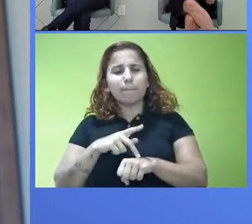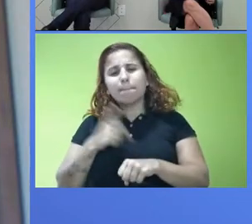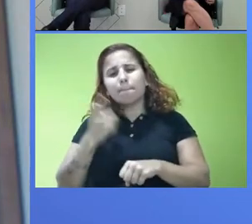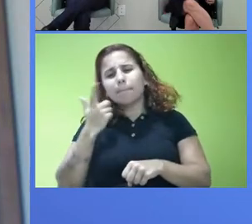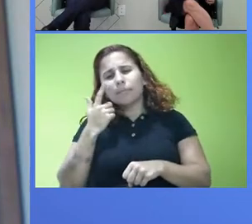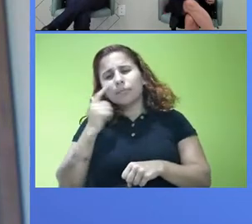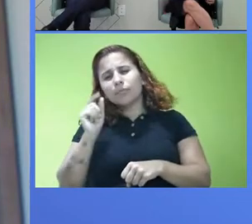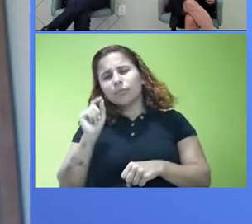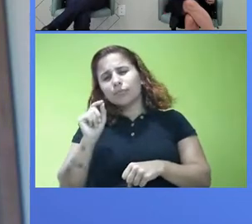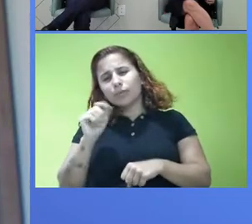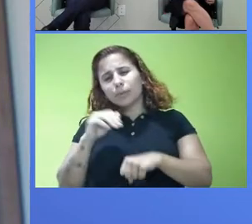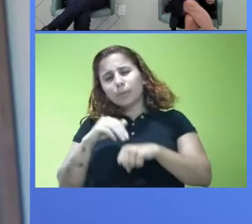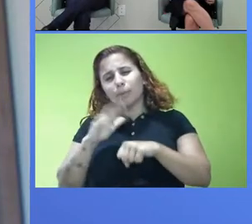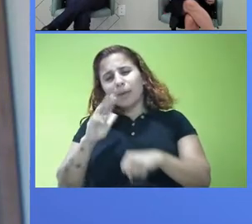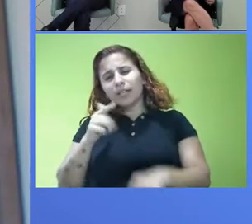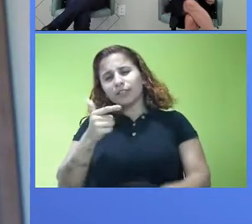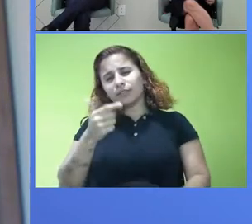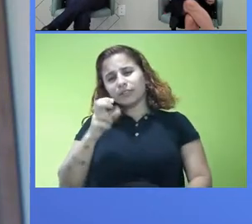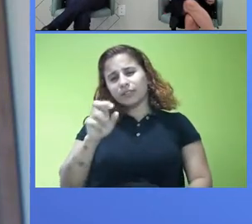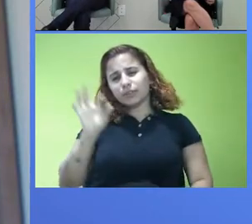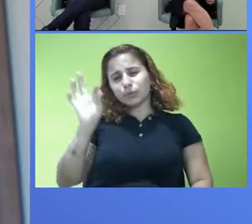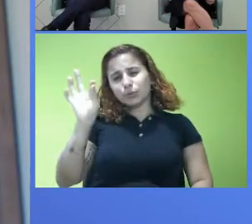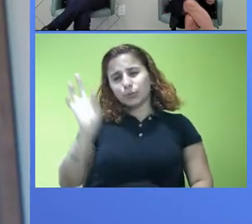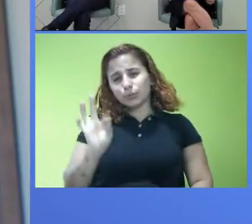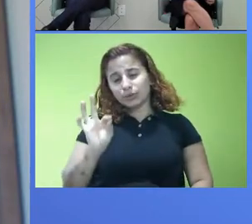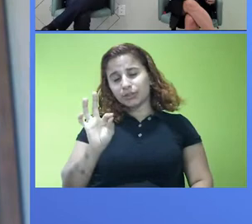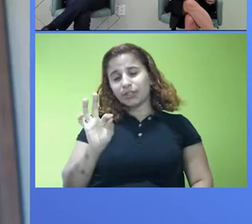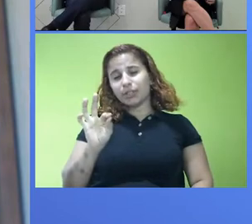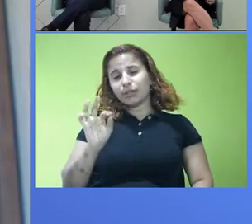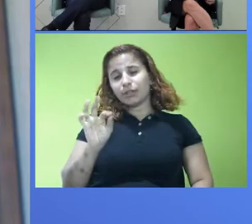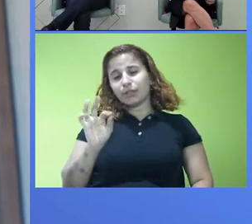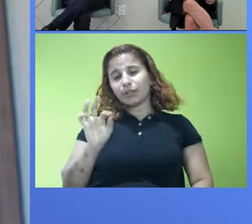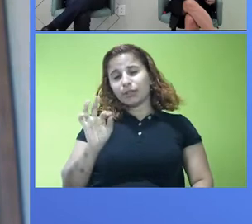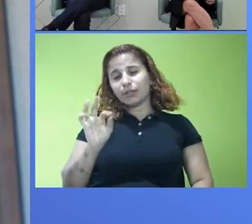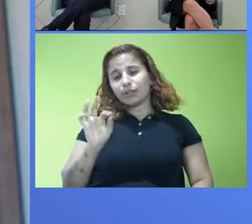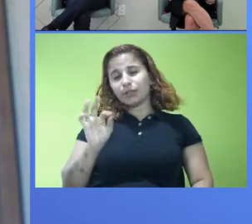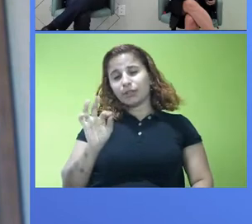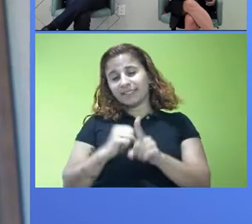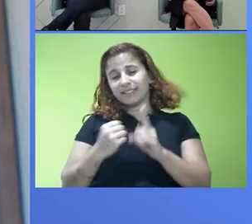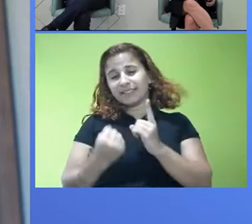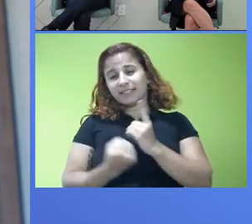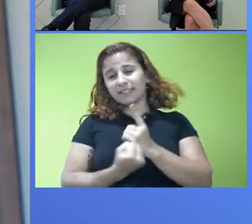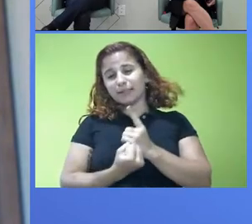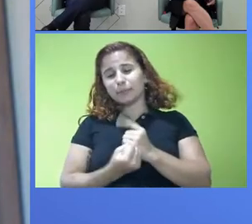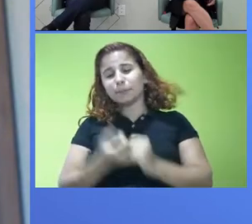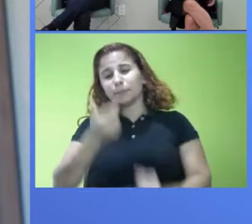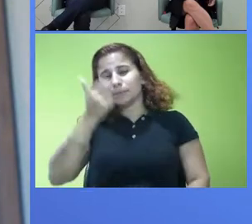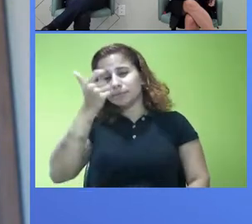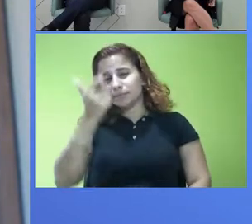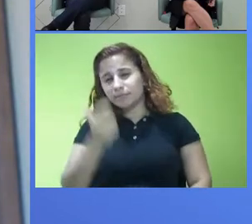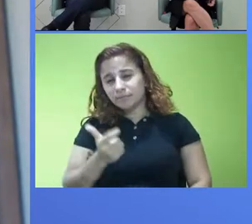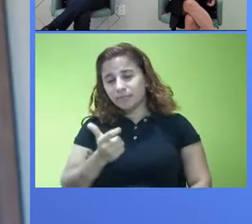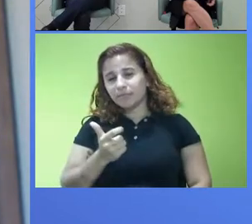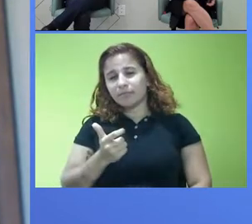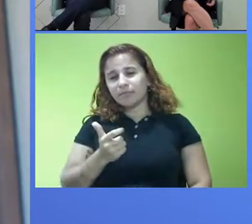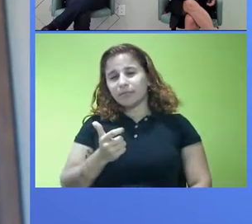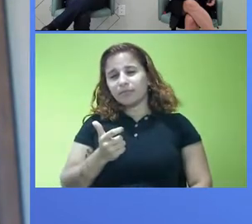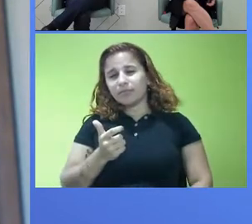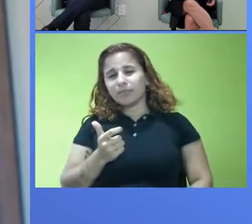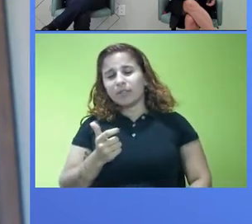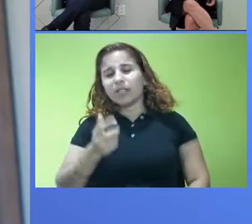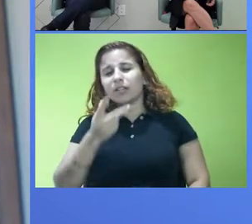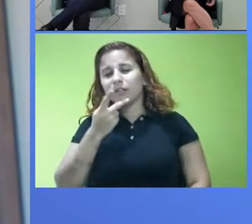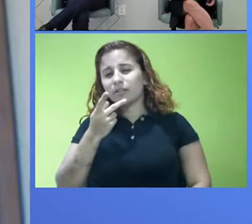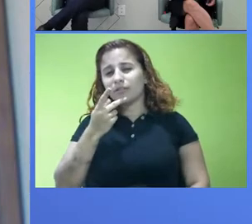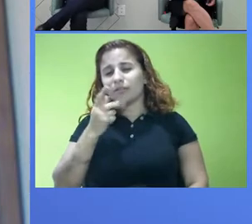de 25% dos assistentes sociais desenvolvem alguma ação relacionada